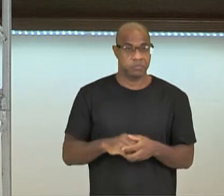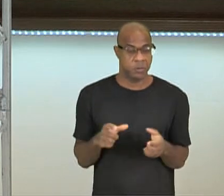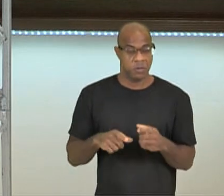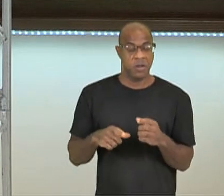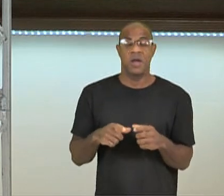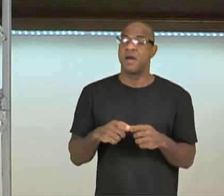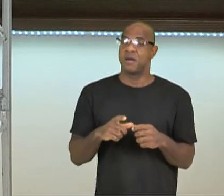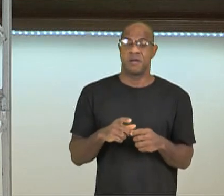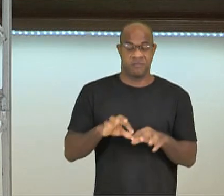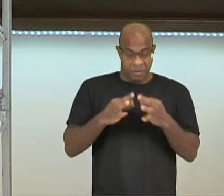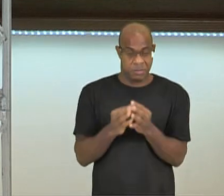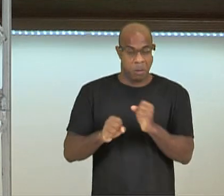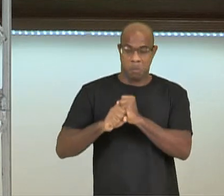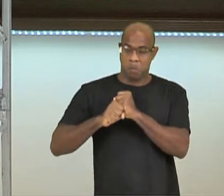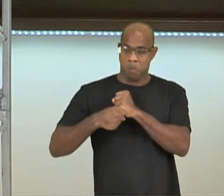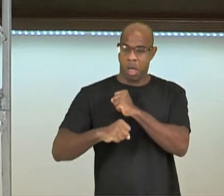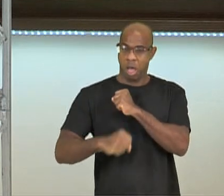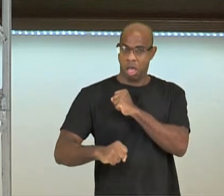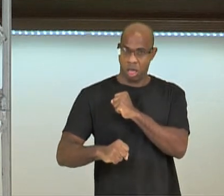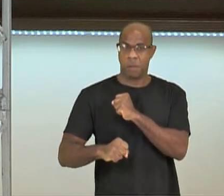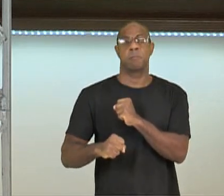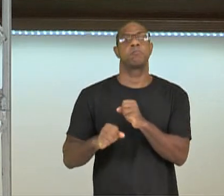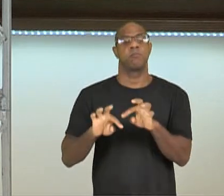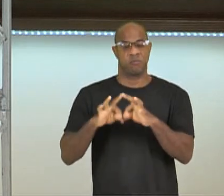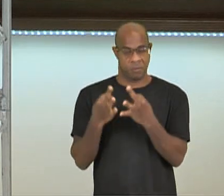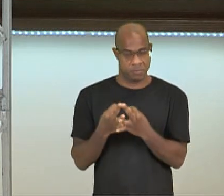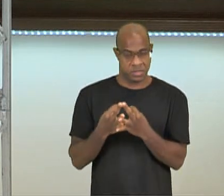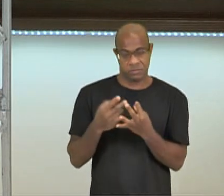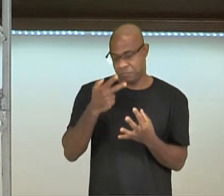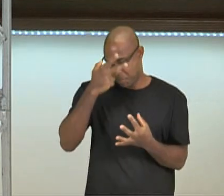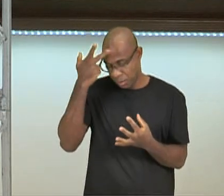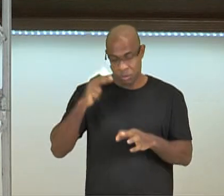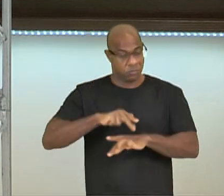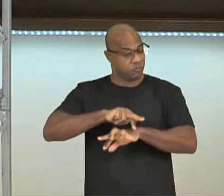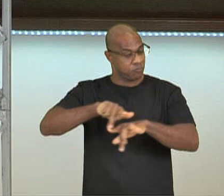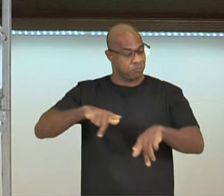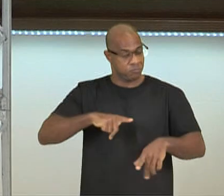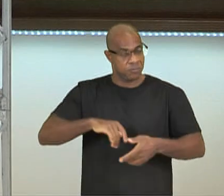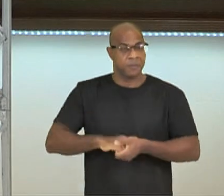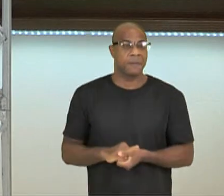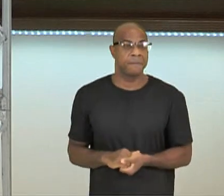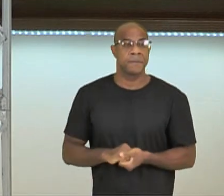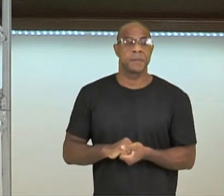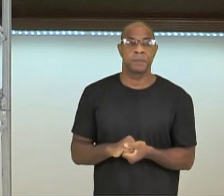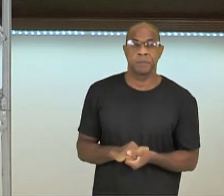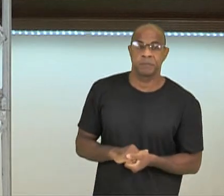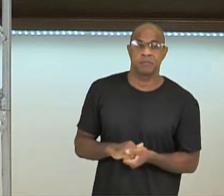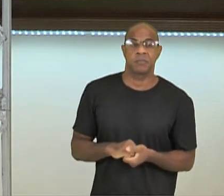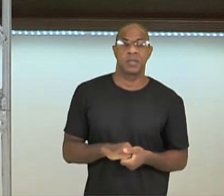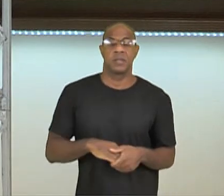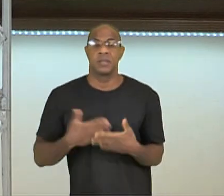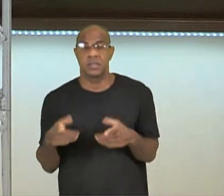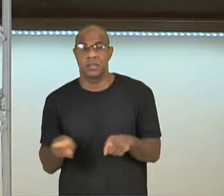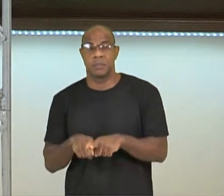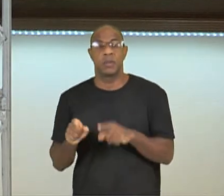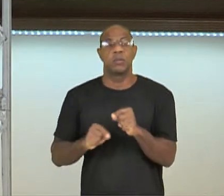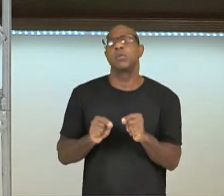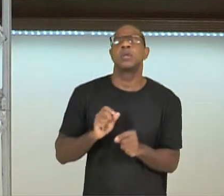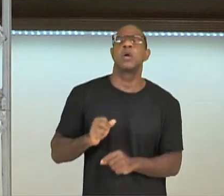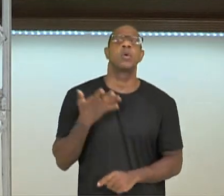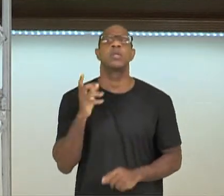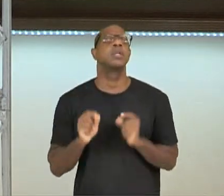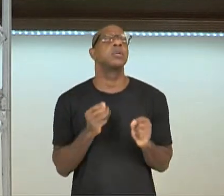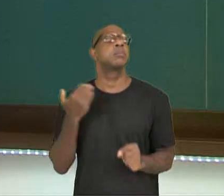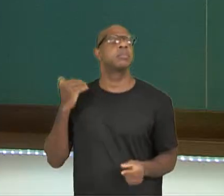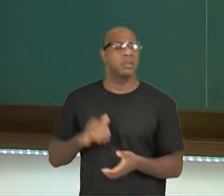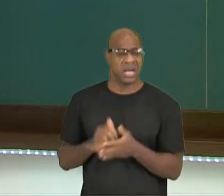bem próspera, né? Então, o que acontece? A igreja, ela vai se focar, e você vai ter até grandes conselheiros,